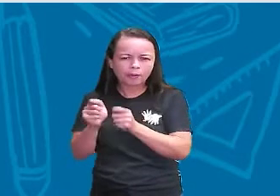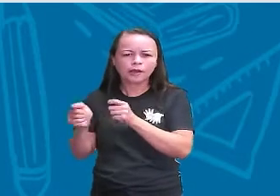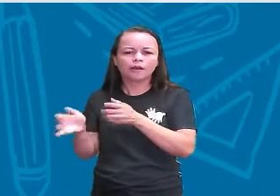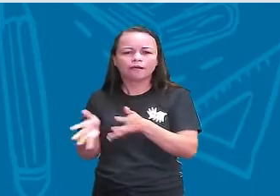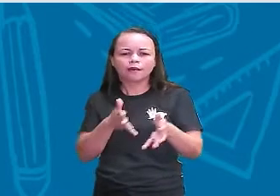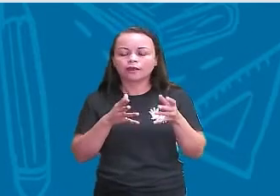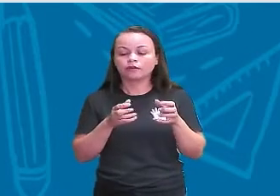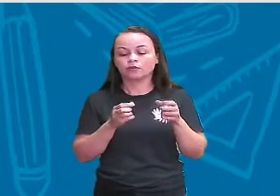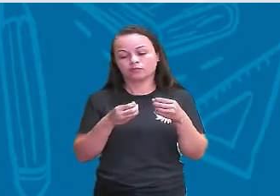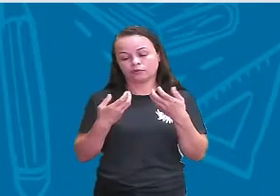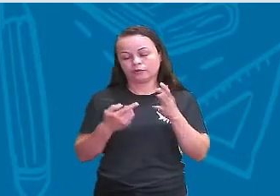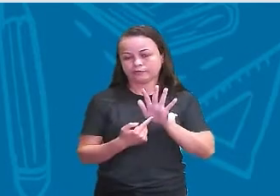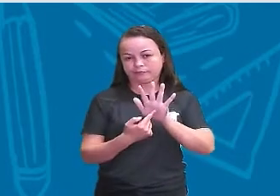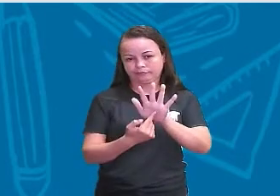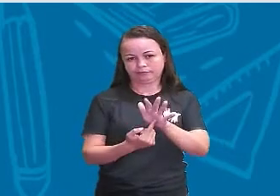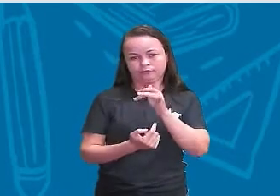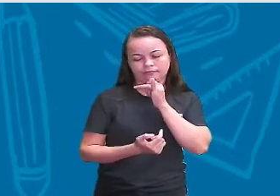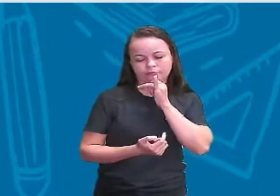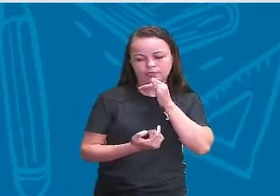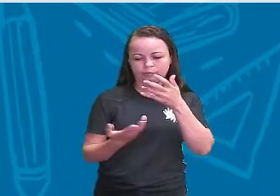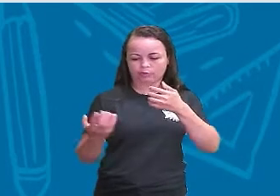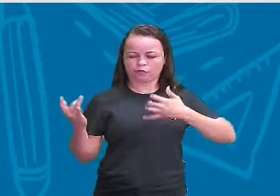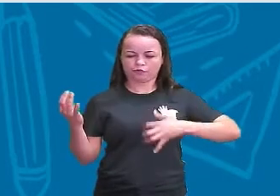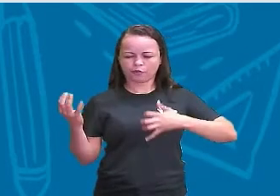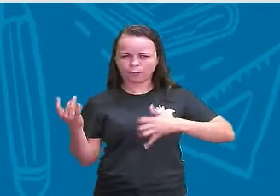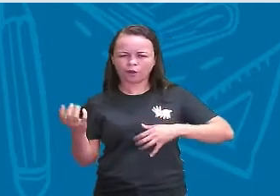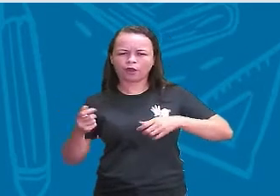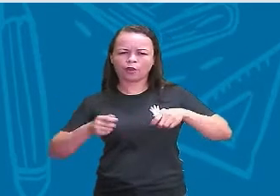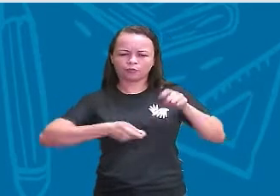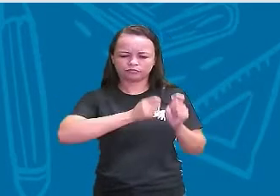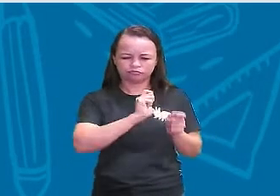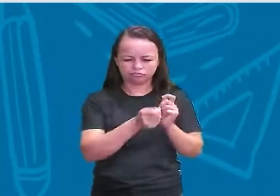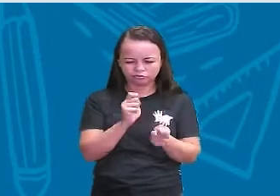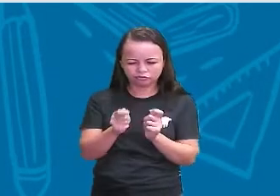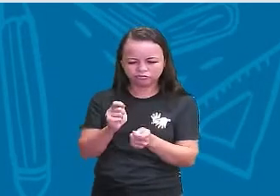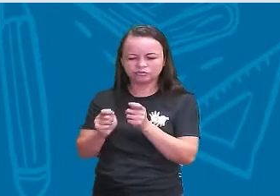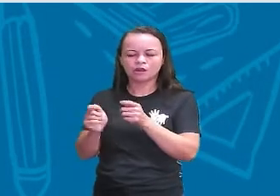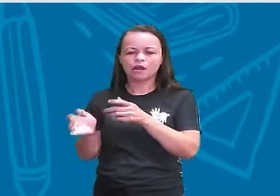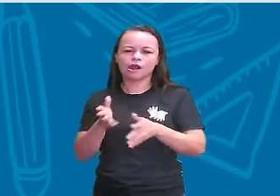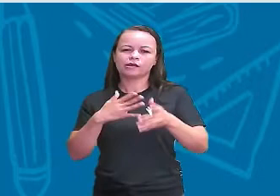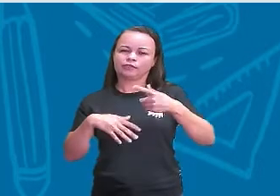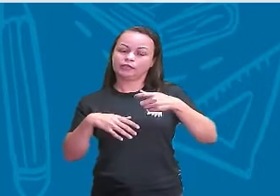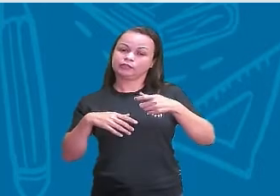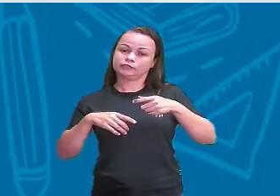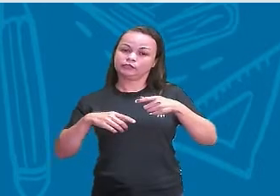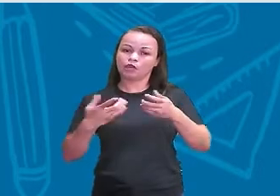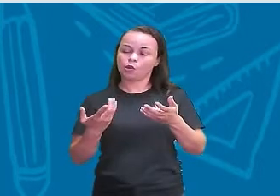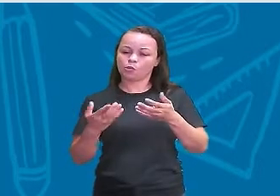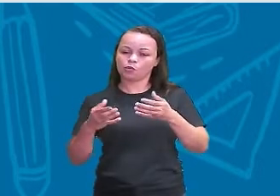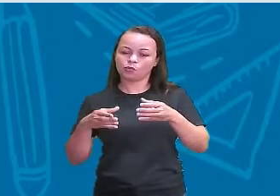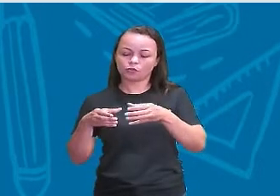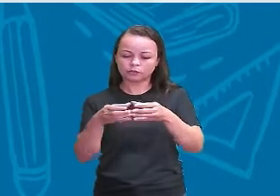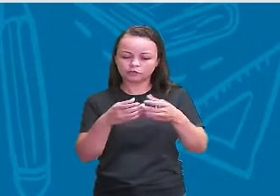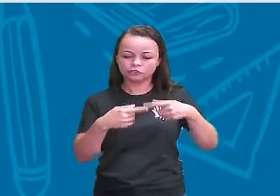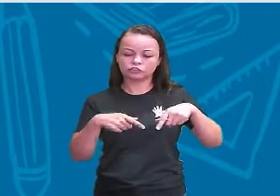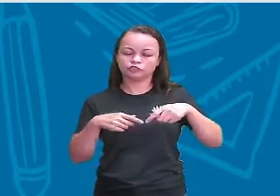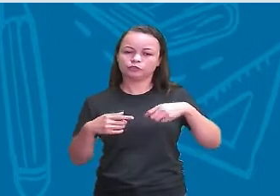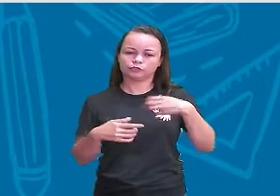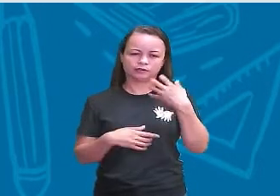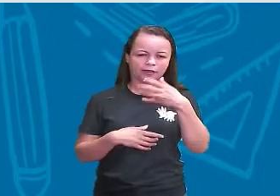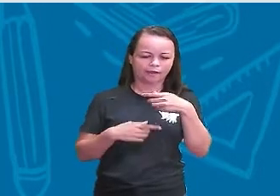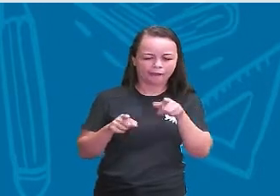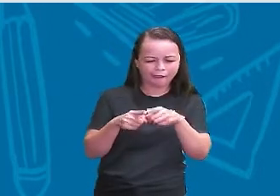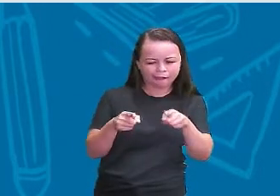por exemplo, eu estou dando aí para vocês o violão, a bateria, tá certo? São equipamentos musicais muito utilizados, que eu tenho certeza que